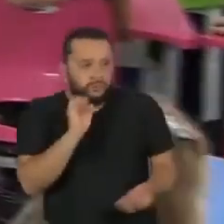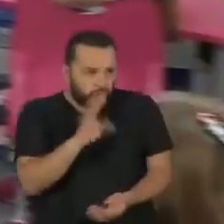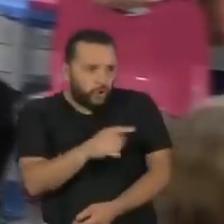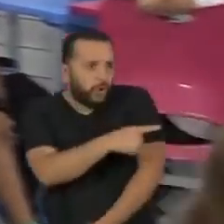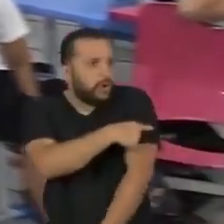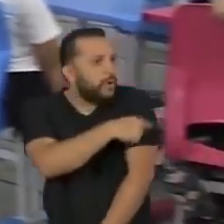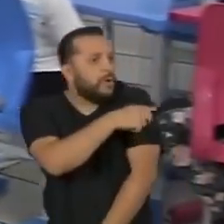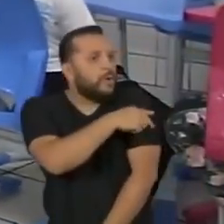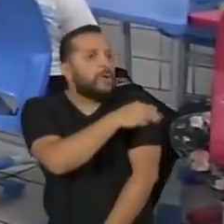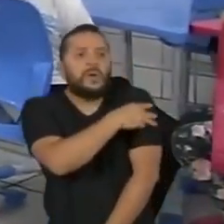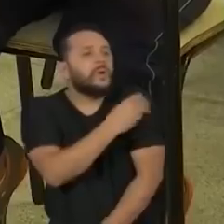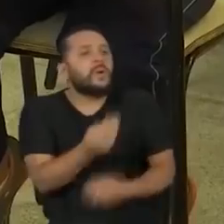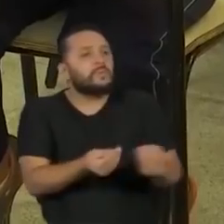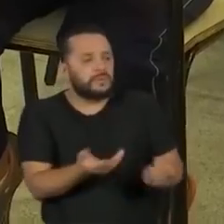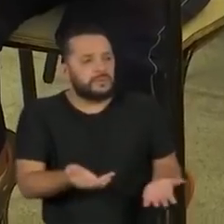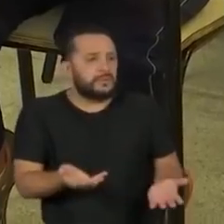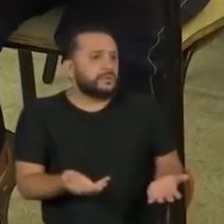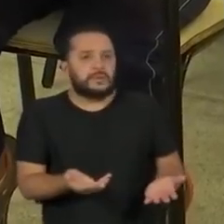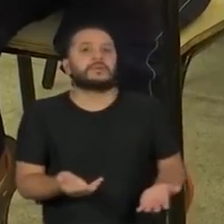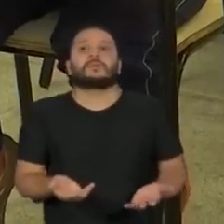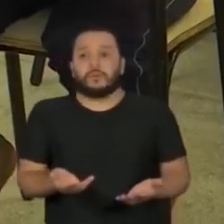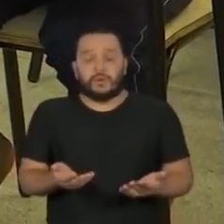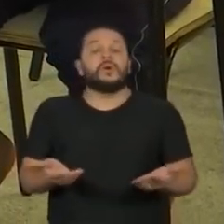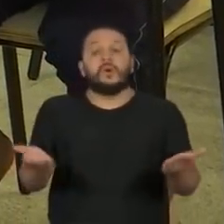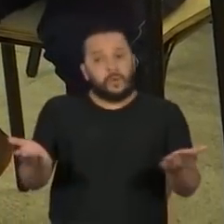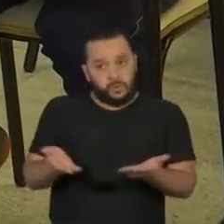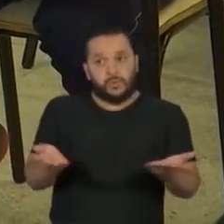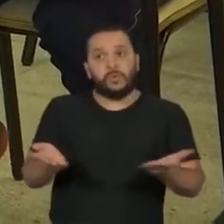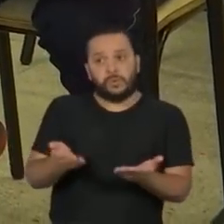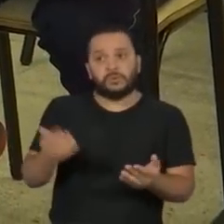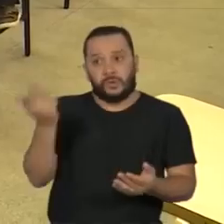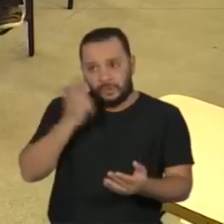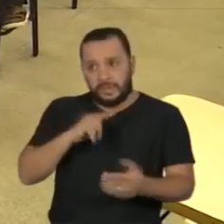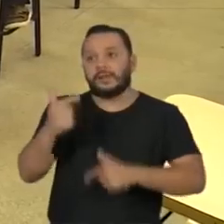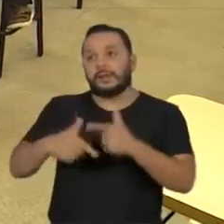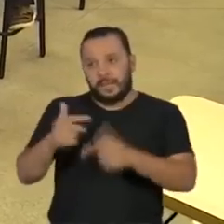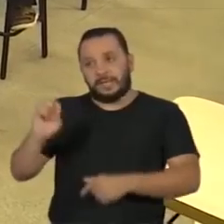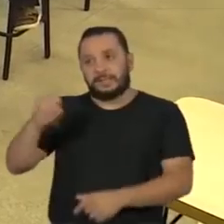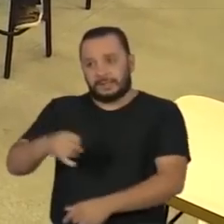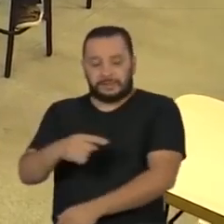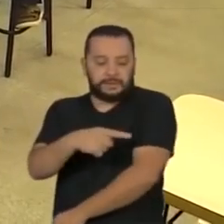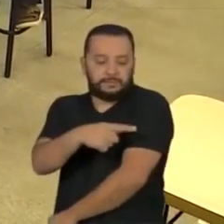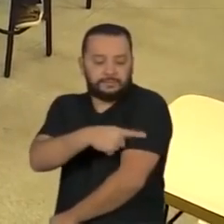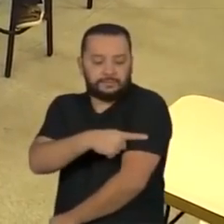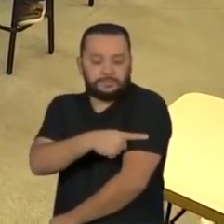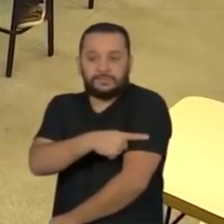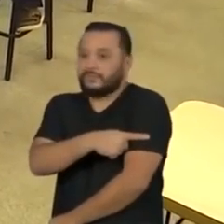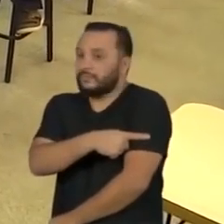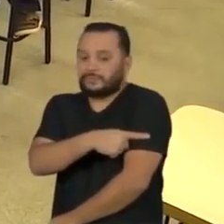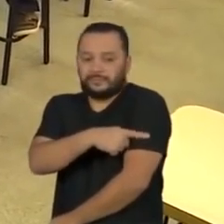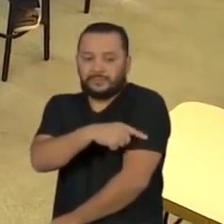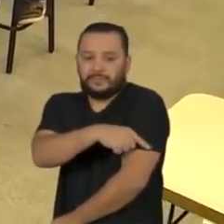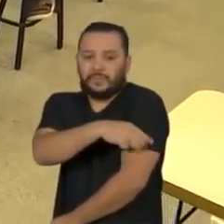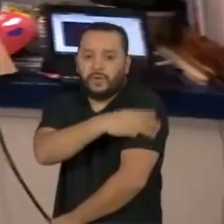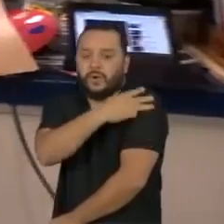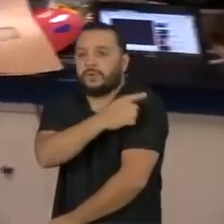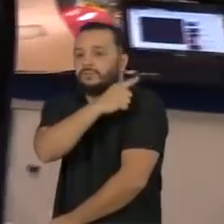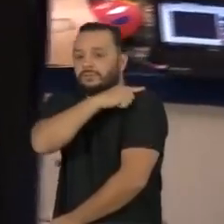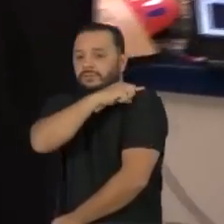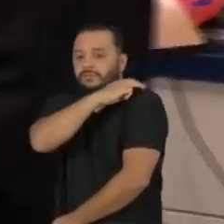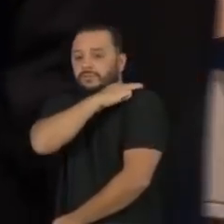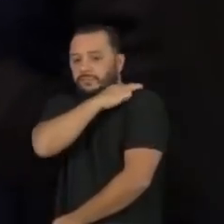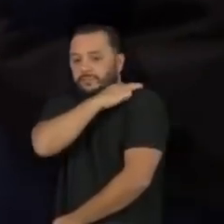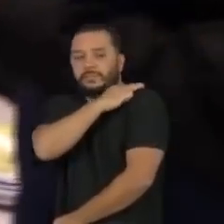1, 2, médio? Isso, hoje em dia você consegue trabalhar assim, do fundamental 1 até o ensino médio. Mas eu digo assim, a importância